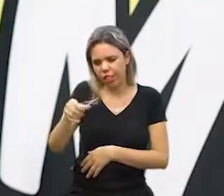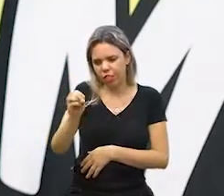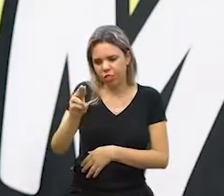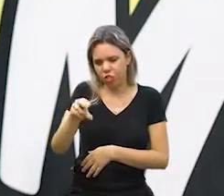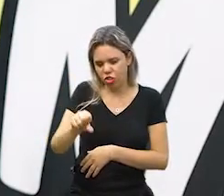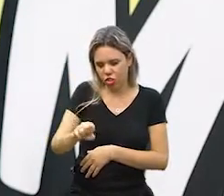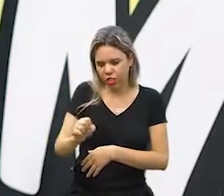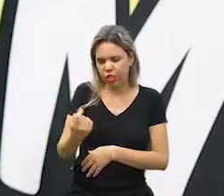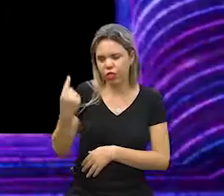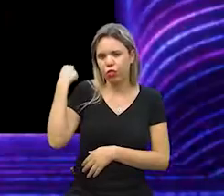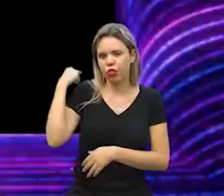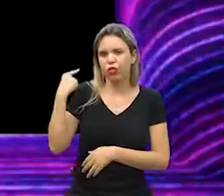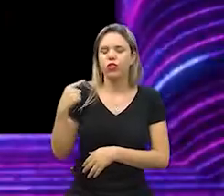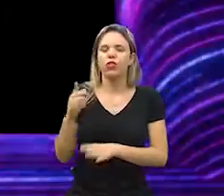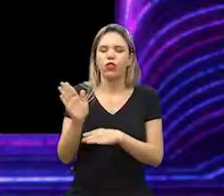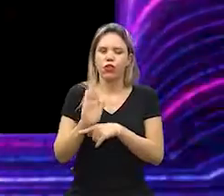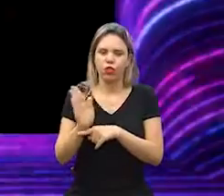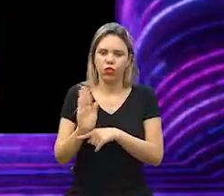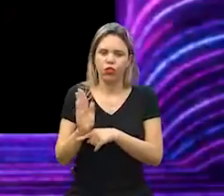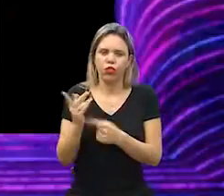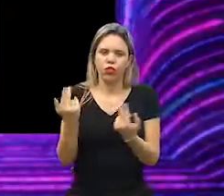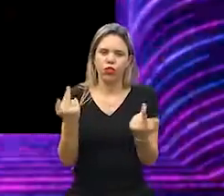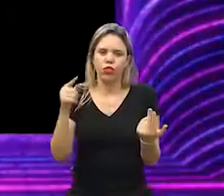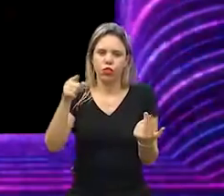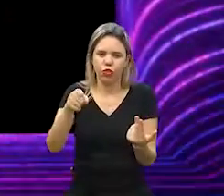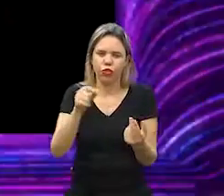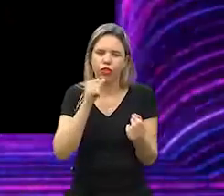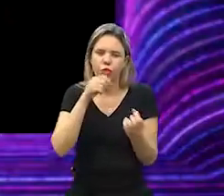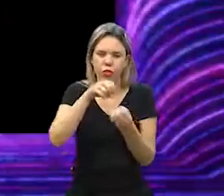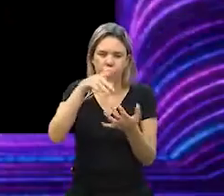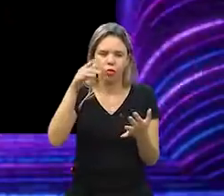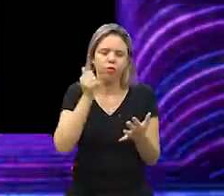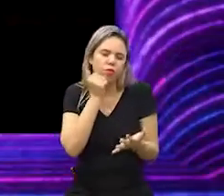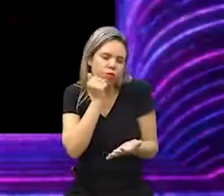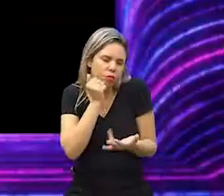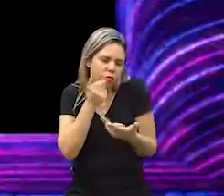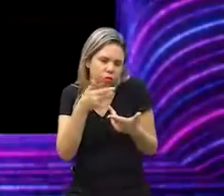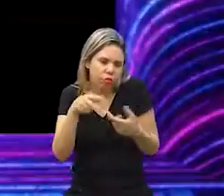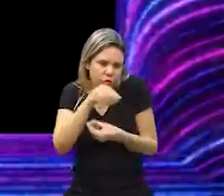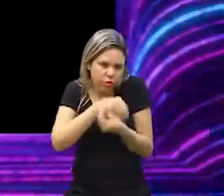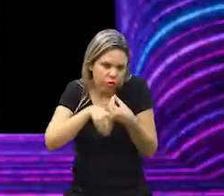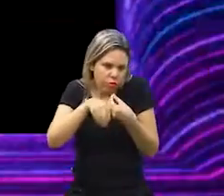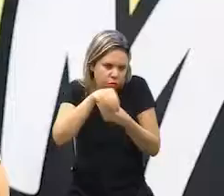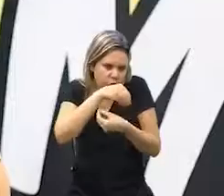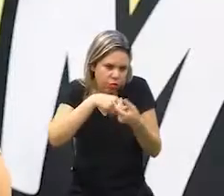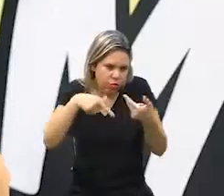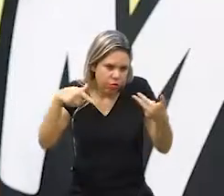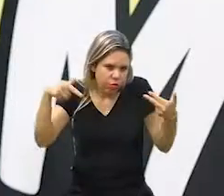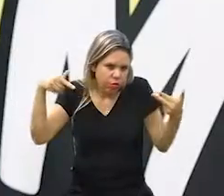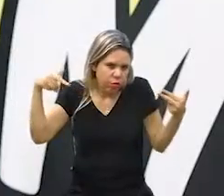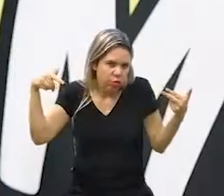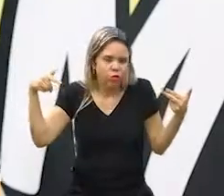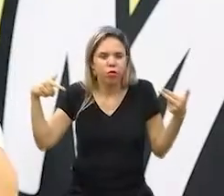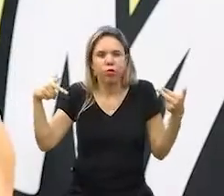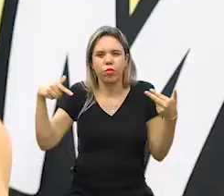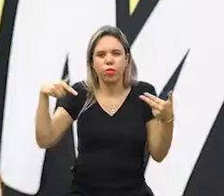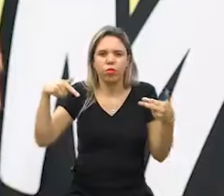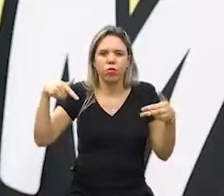os últimos filmes tem um pouco de ficção científica, tem ali um pouco de